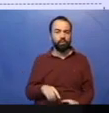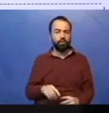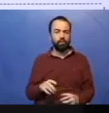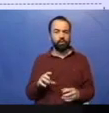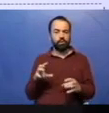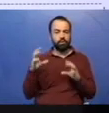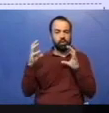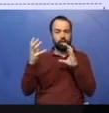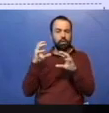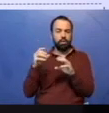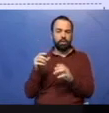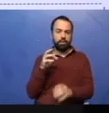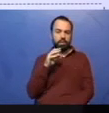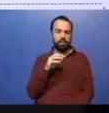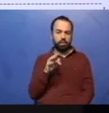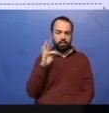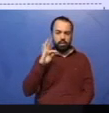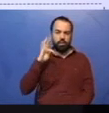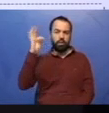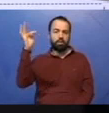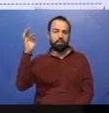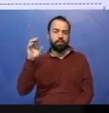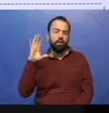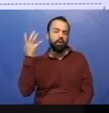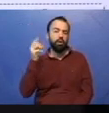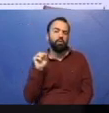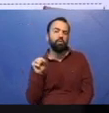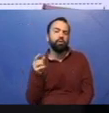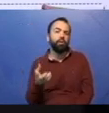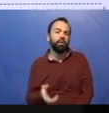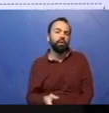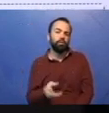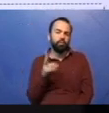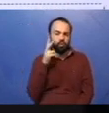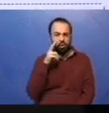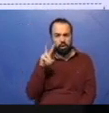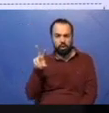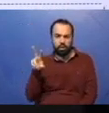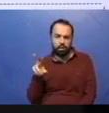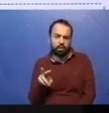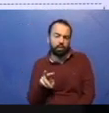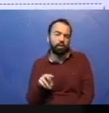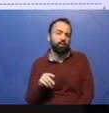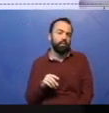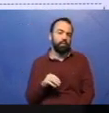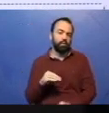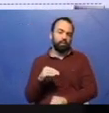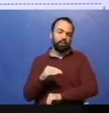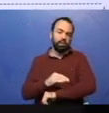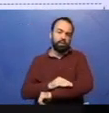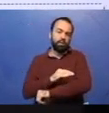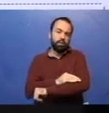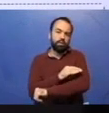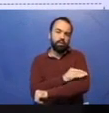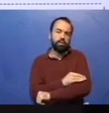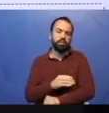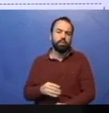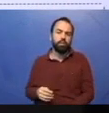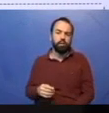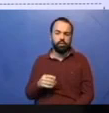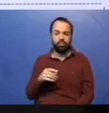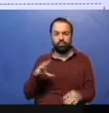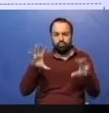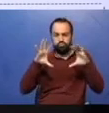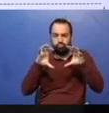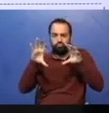tá? Elas olham o céu, olham o comportamento dos animais, lembra do Você Sabia do sapo e da rã? E outros